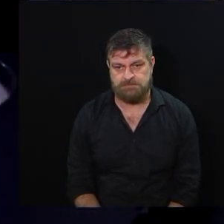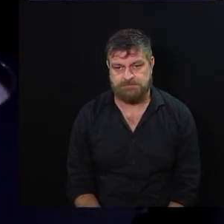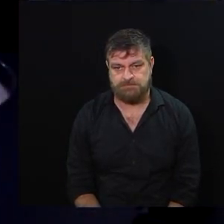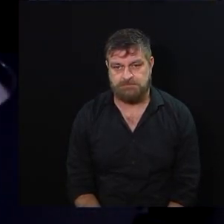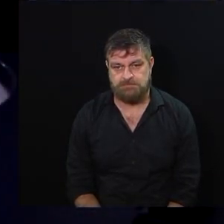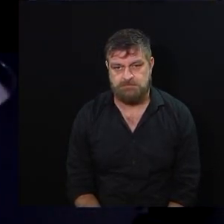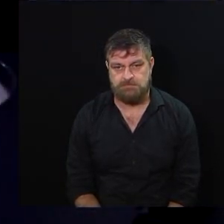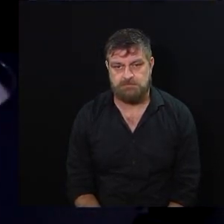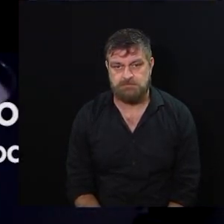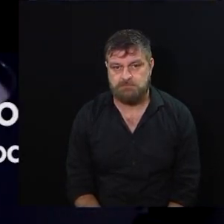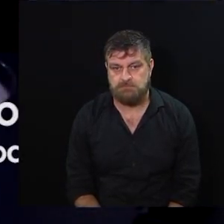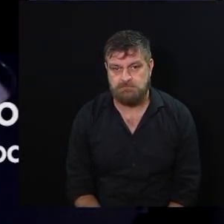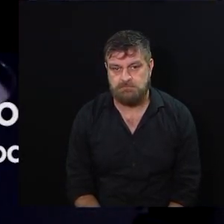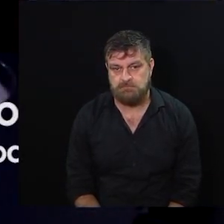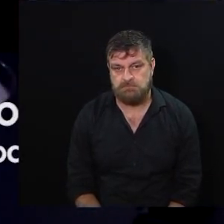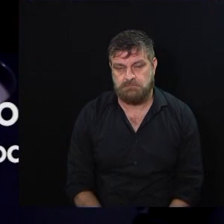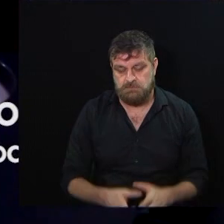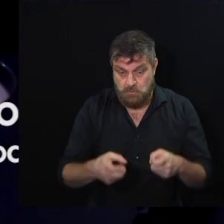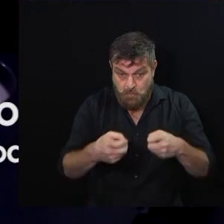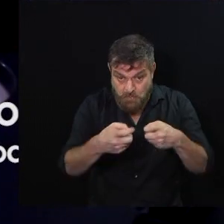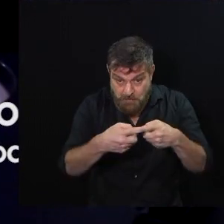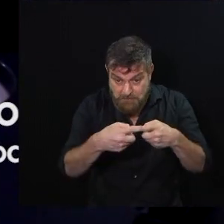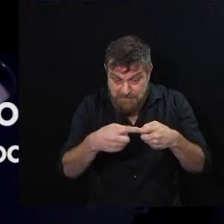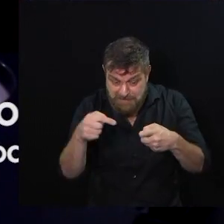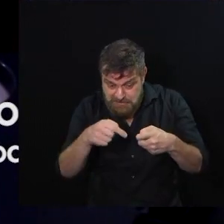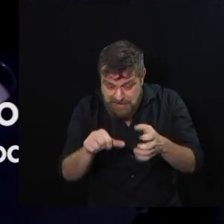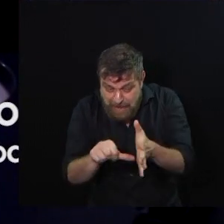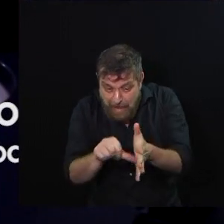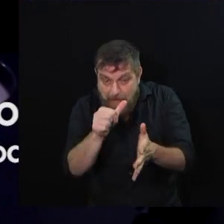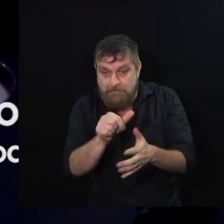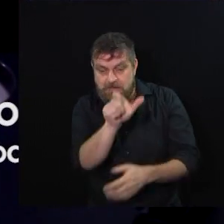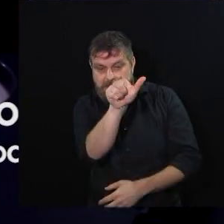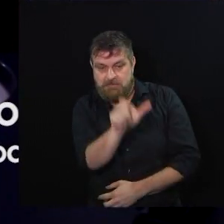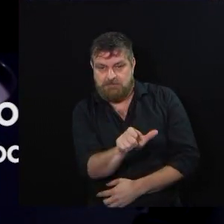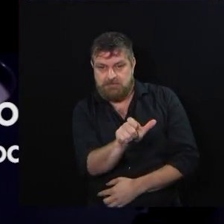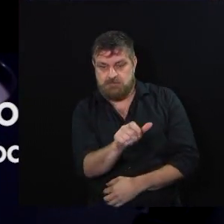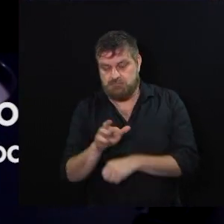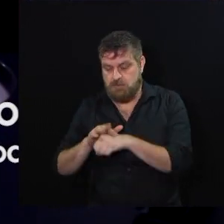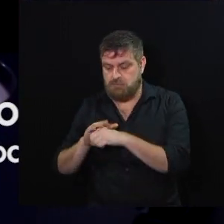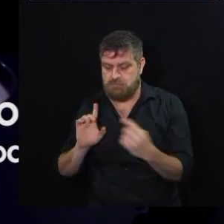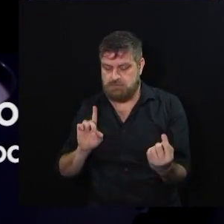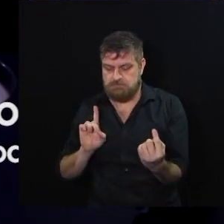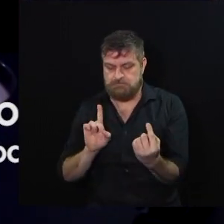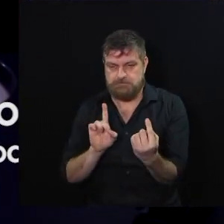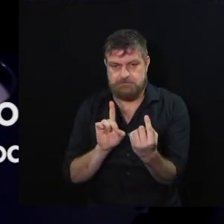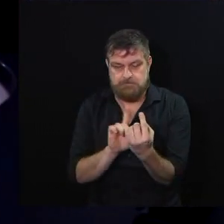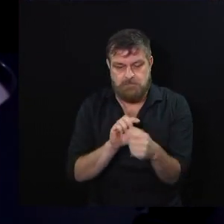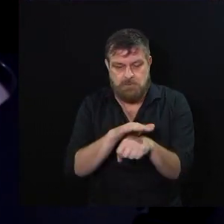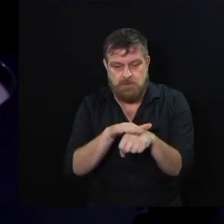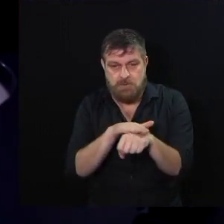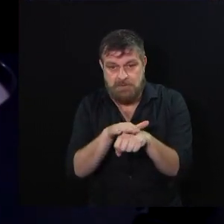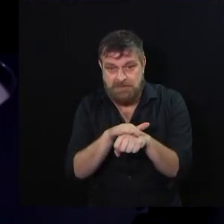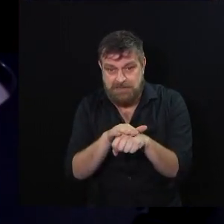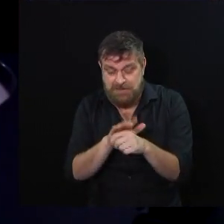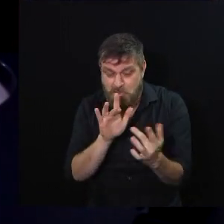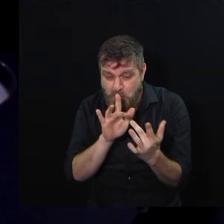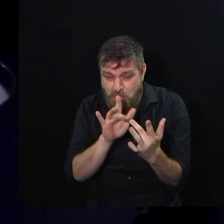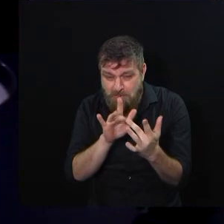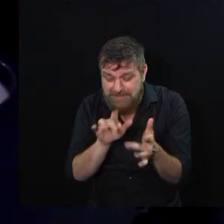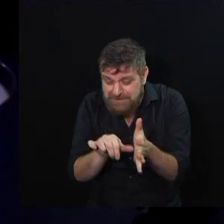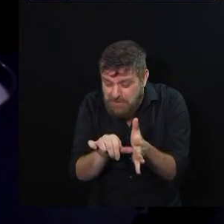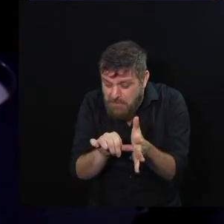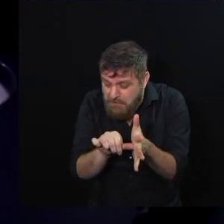Eventualmente um médico vai ser a primeira pessoa com que você vai conversar. E esse primeiro contato é